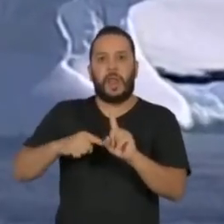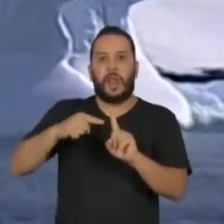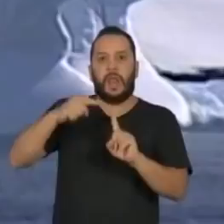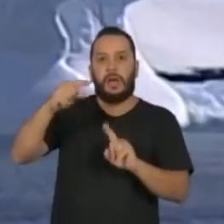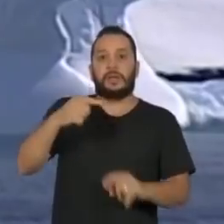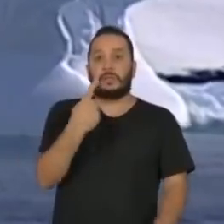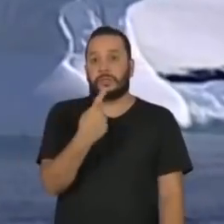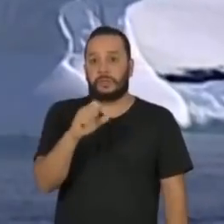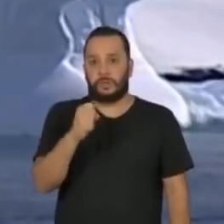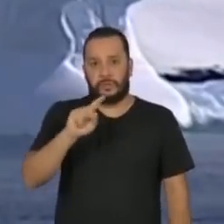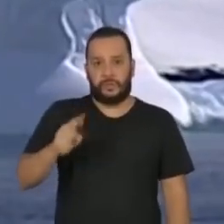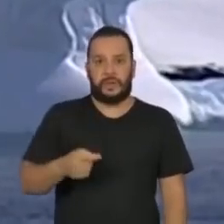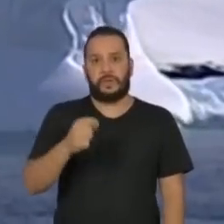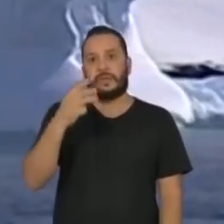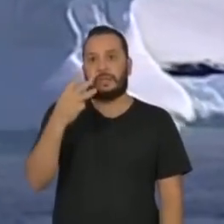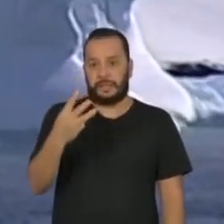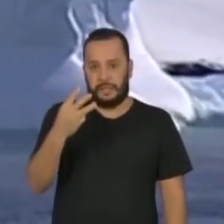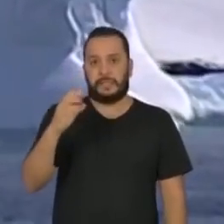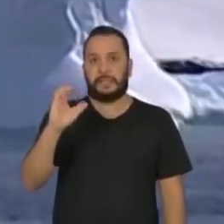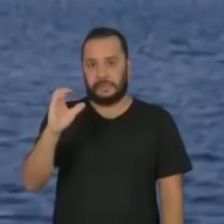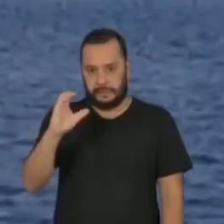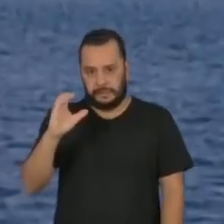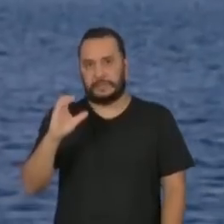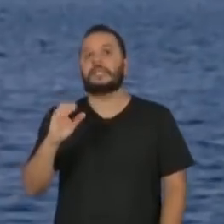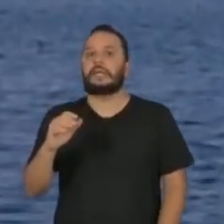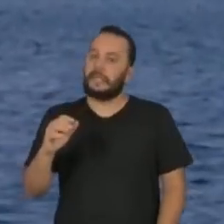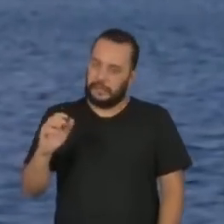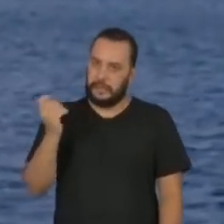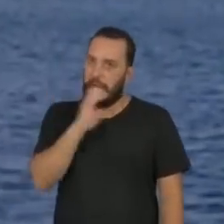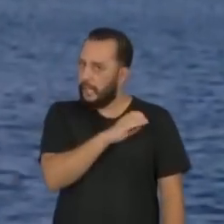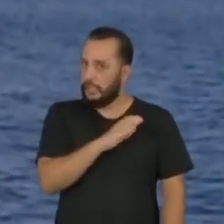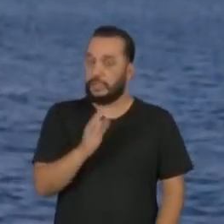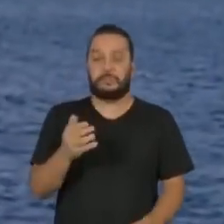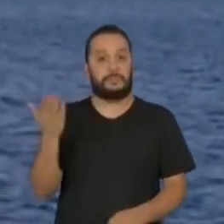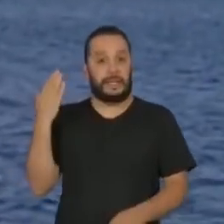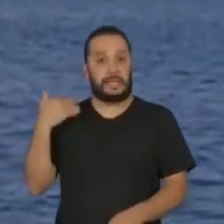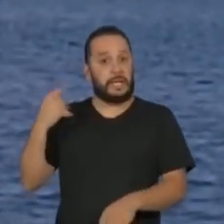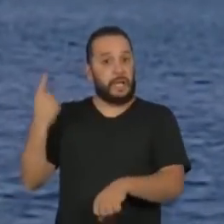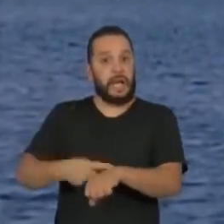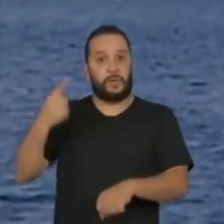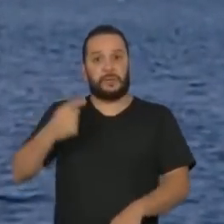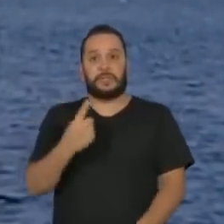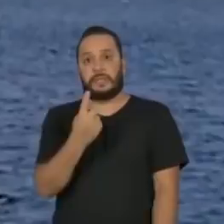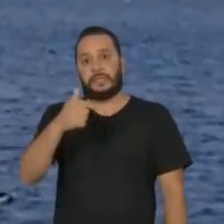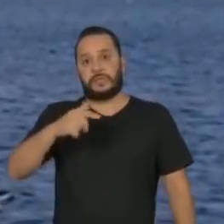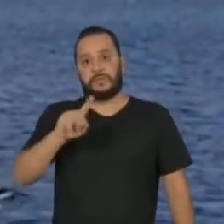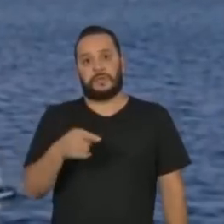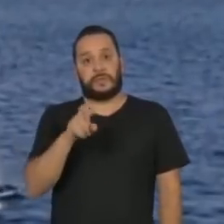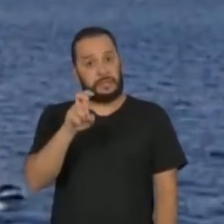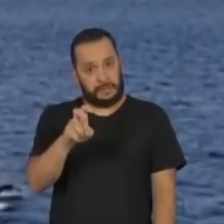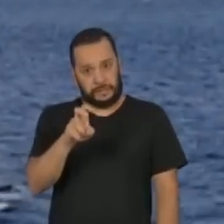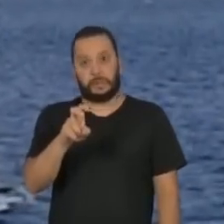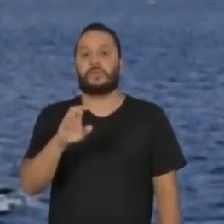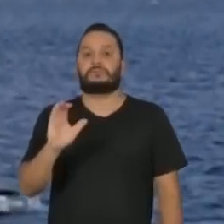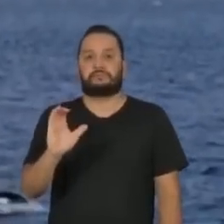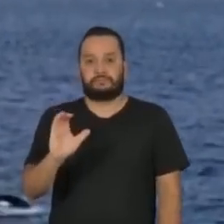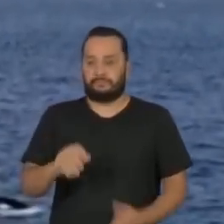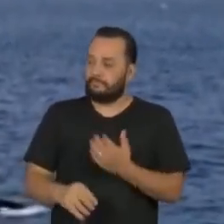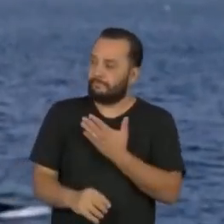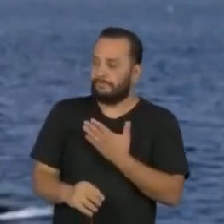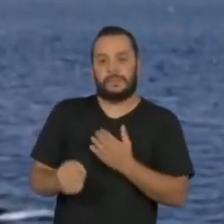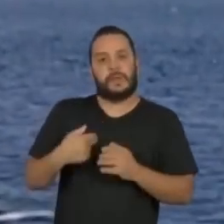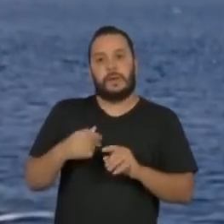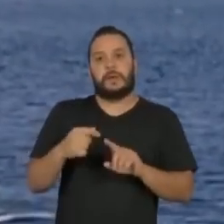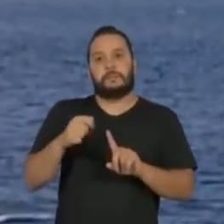aos 18,3 graus Celsius. O último recorde era de 17,5 graus Celsius, registrado